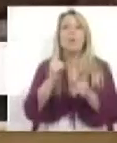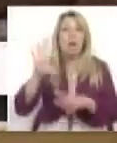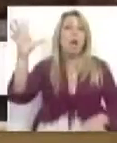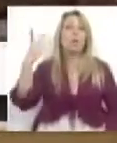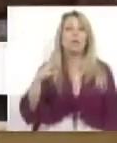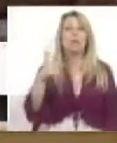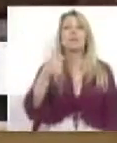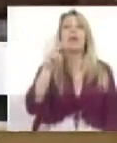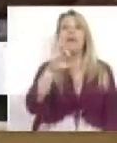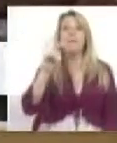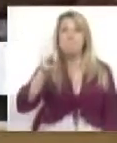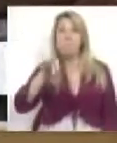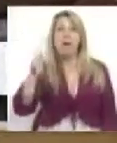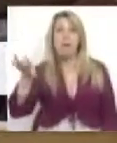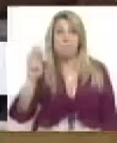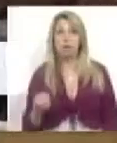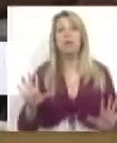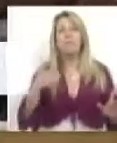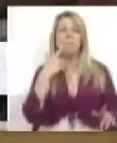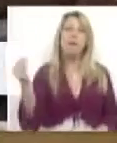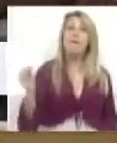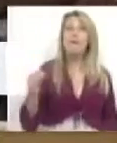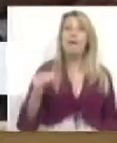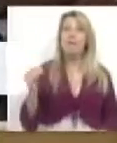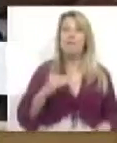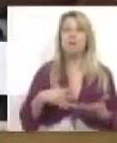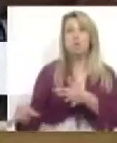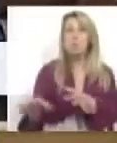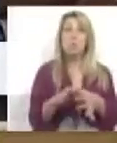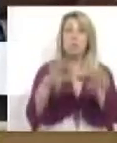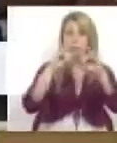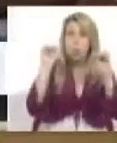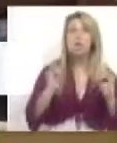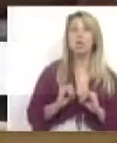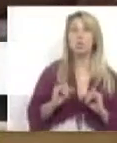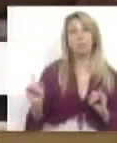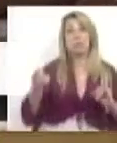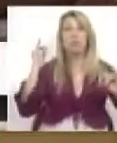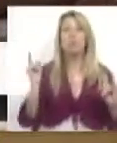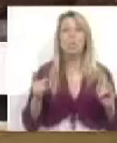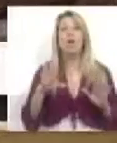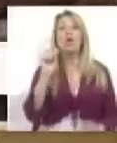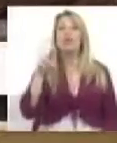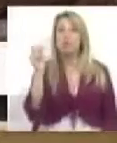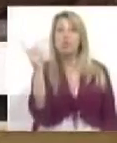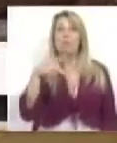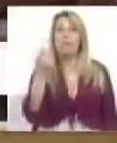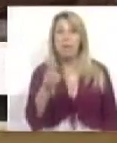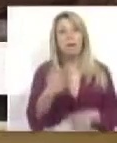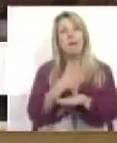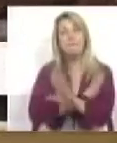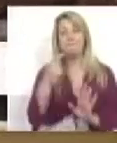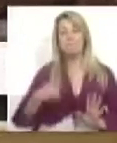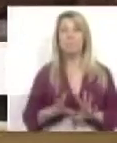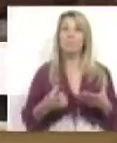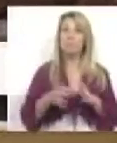também não alimentamos falsas esperanças de uma suposta coordenação internacional. Jean-Claude Juncker, antes de ser Presidente da Comissão